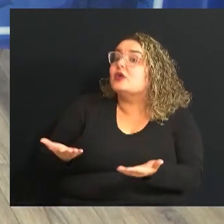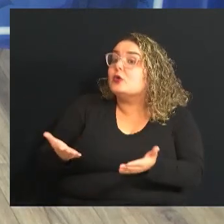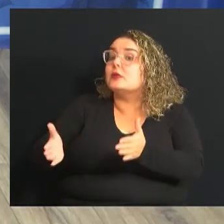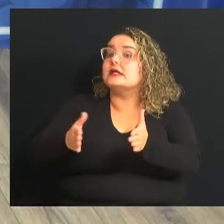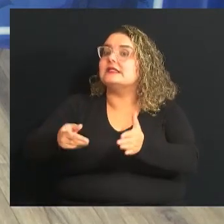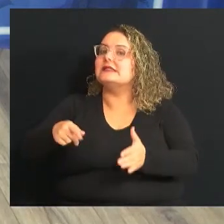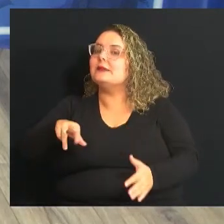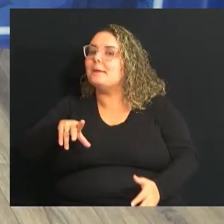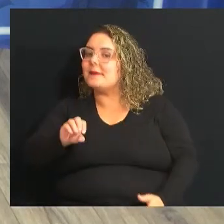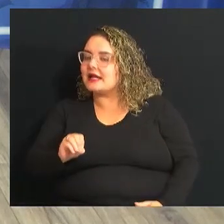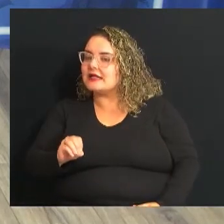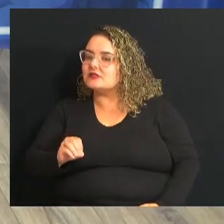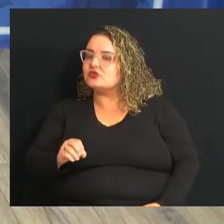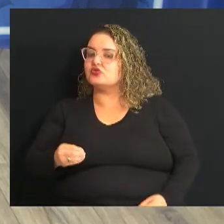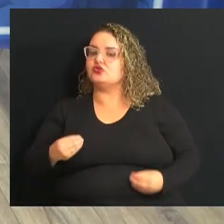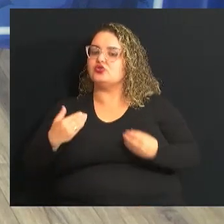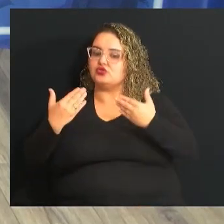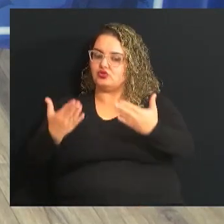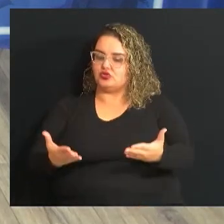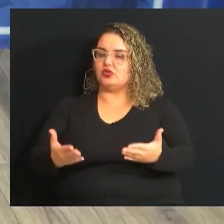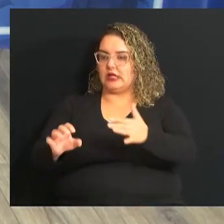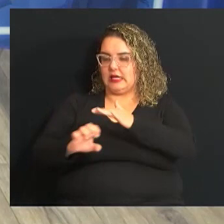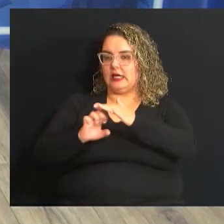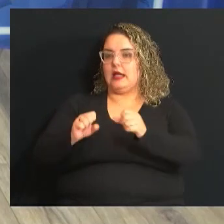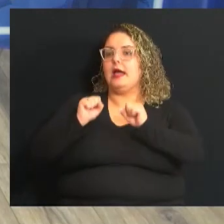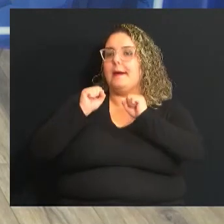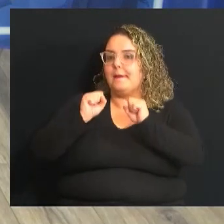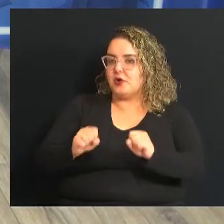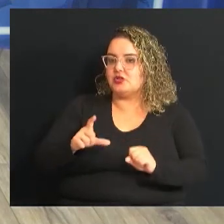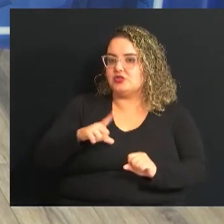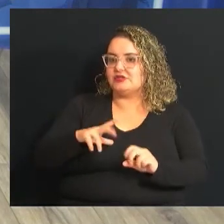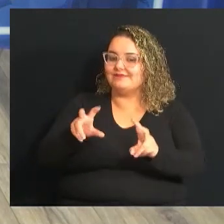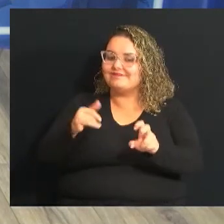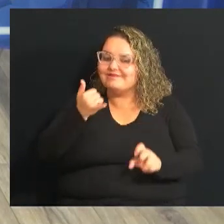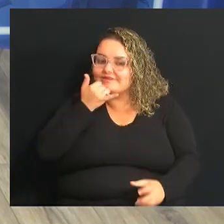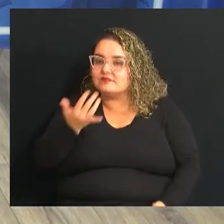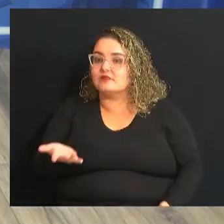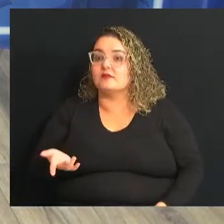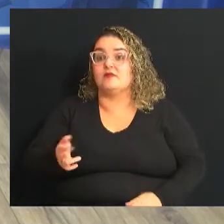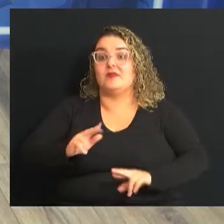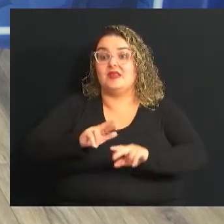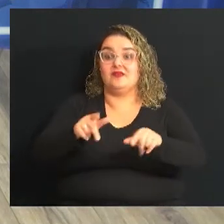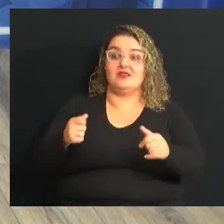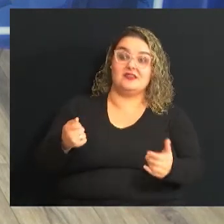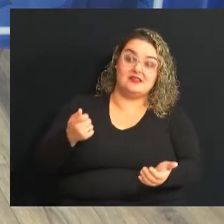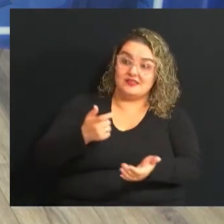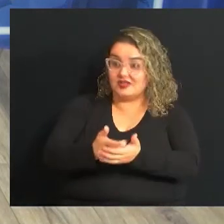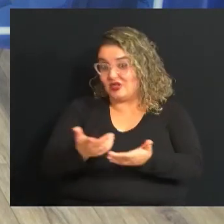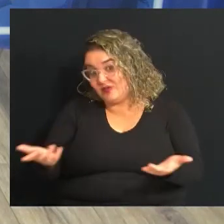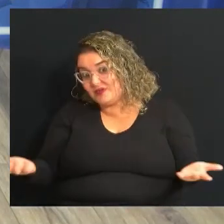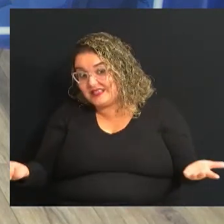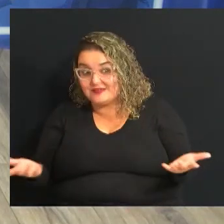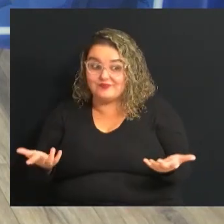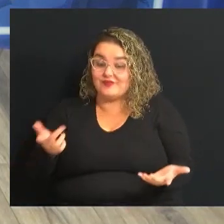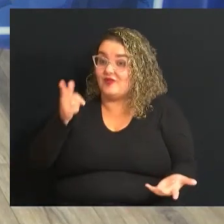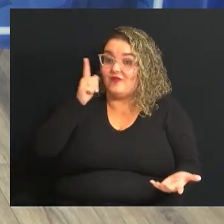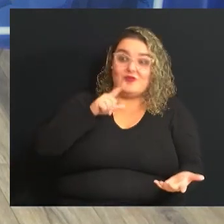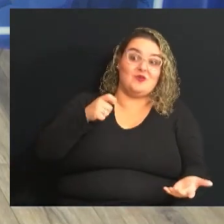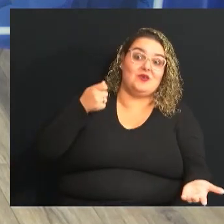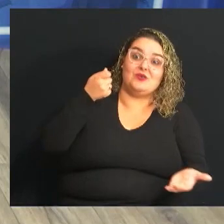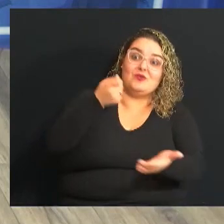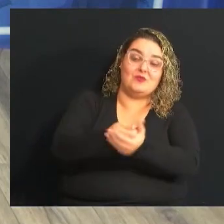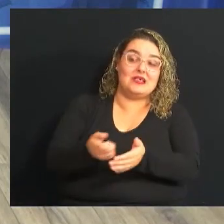Covid, sendo 18 de enfermaria, 2 de isolamento e 3 com suporte respiratório para as urgências.